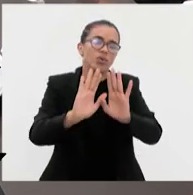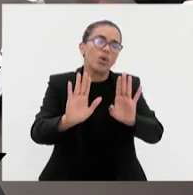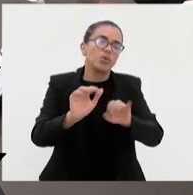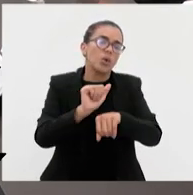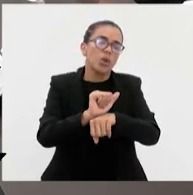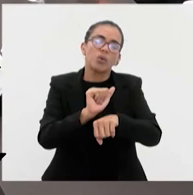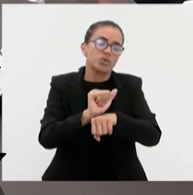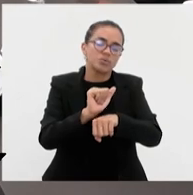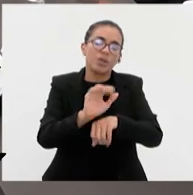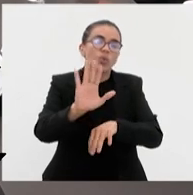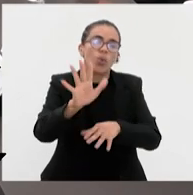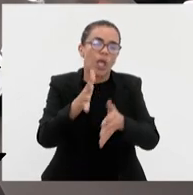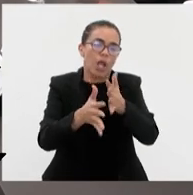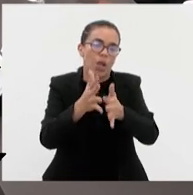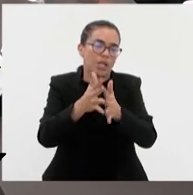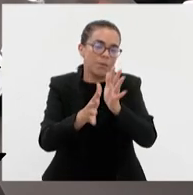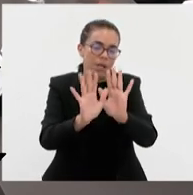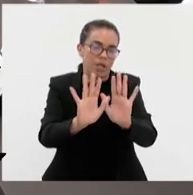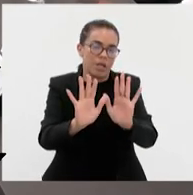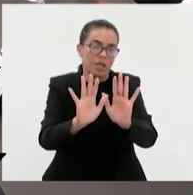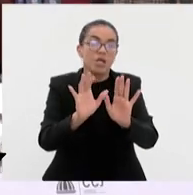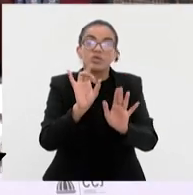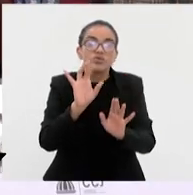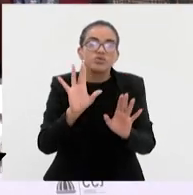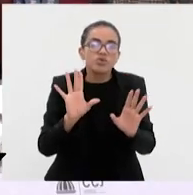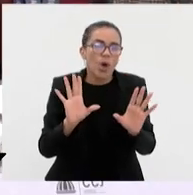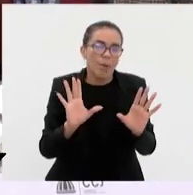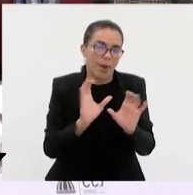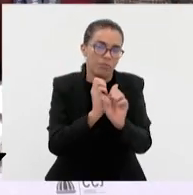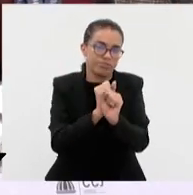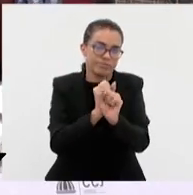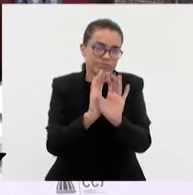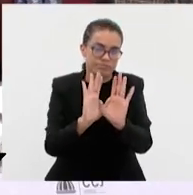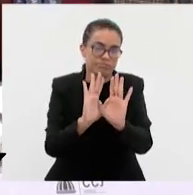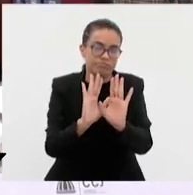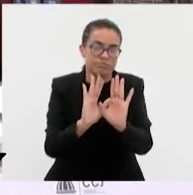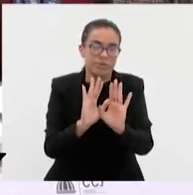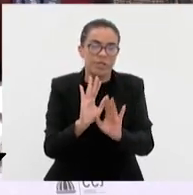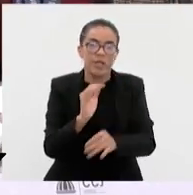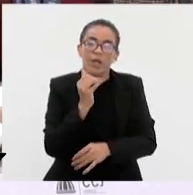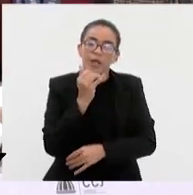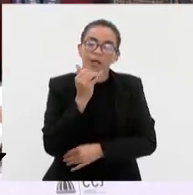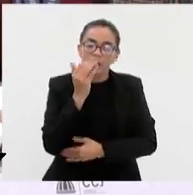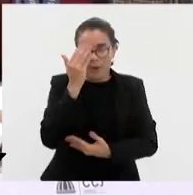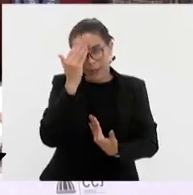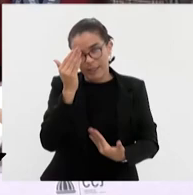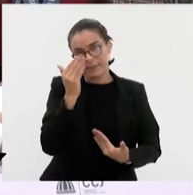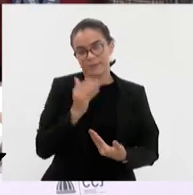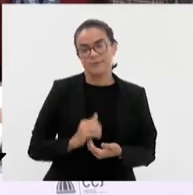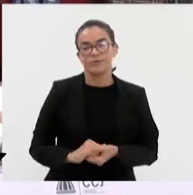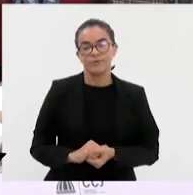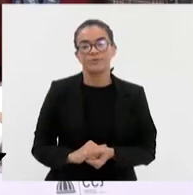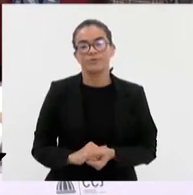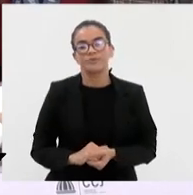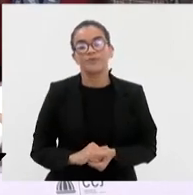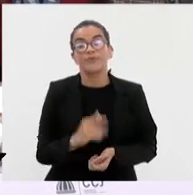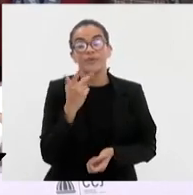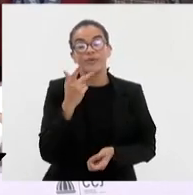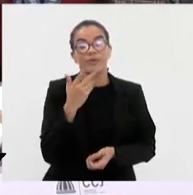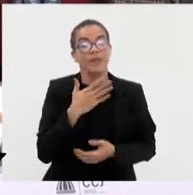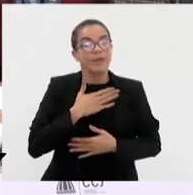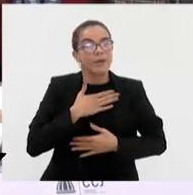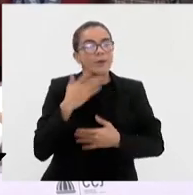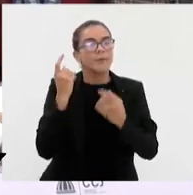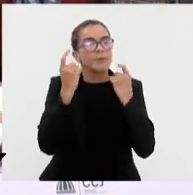aguardo. Não quero a parte, não. É só para concluir, deputado, agradeço a parte e dizer que a minha